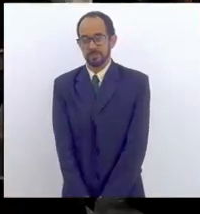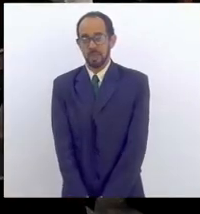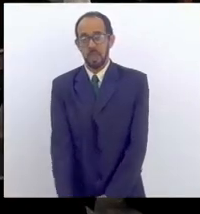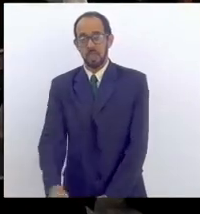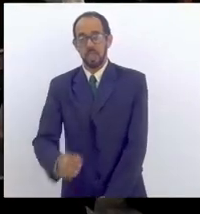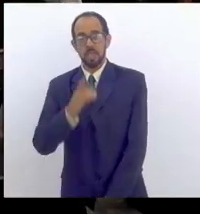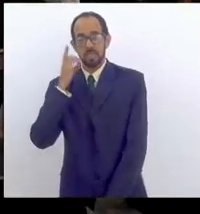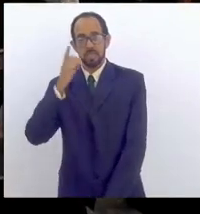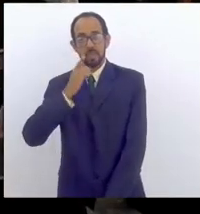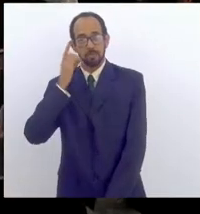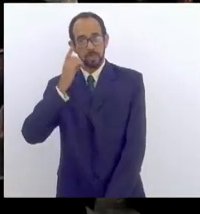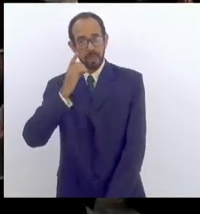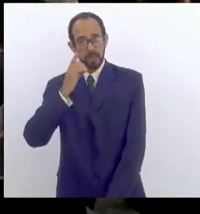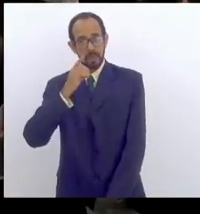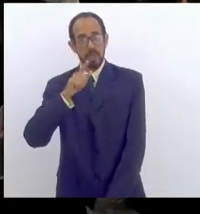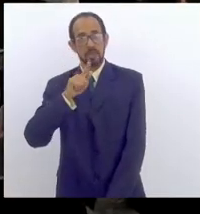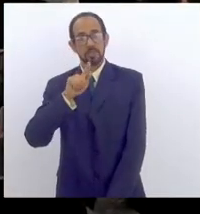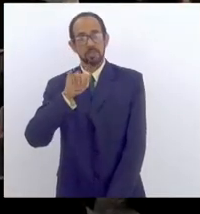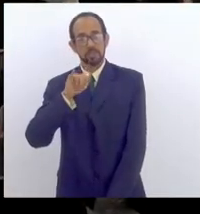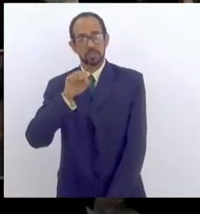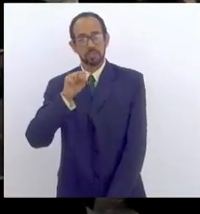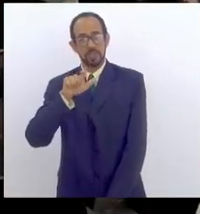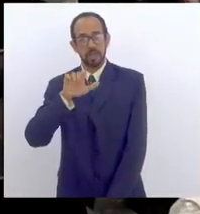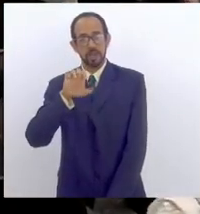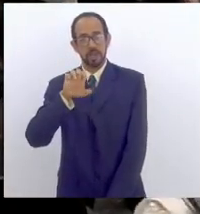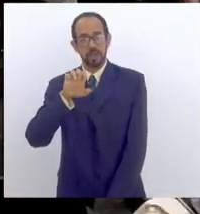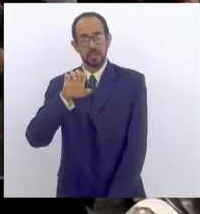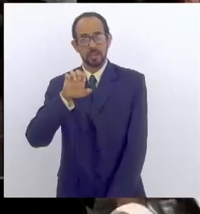Deputada Gisele Monteiro.